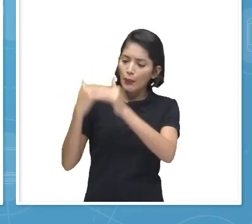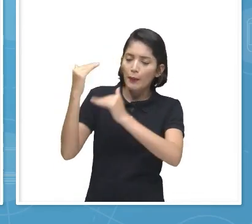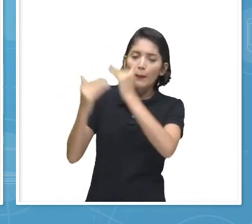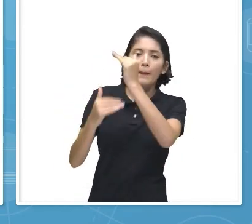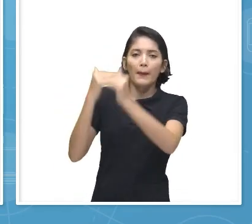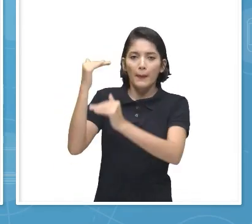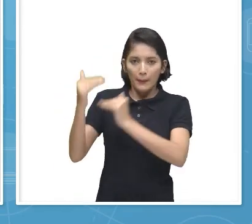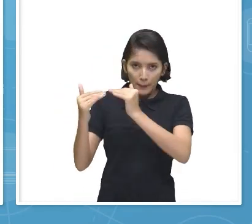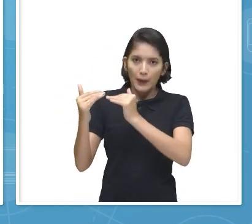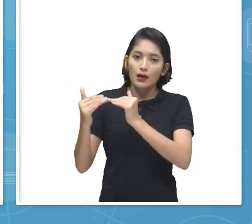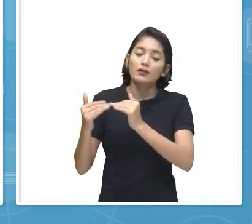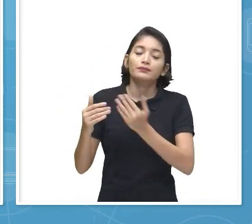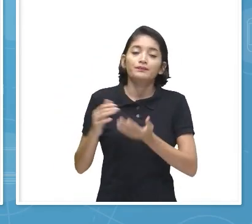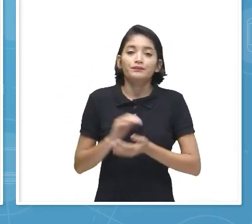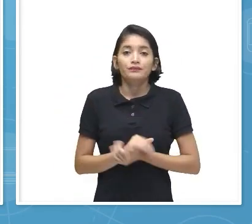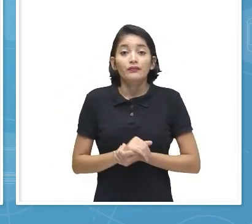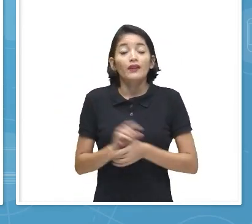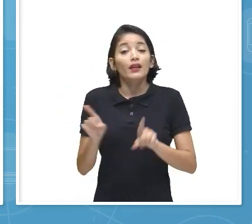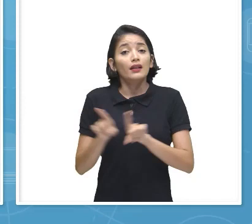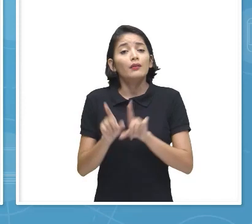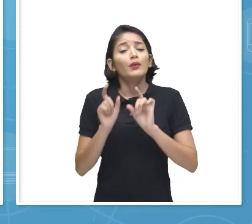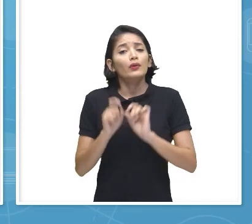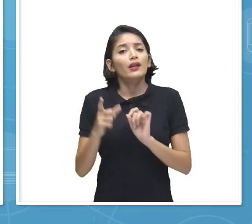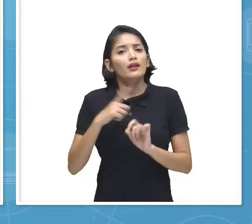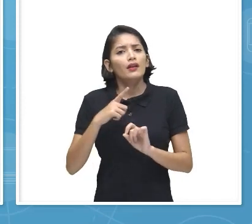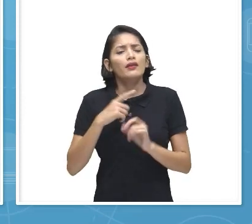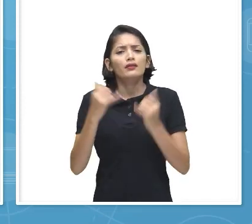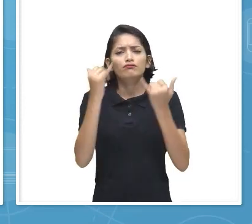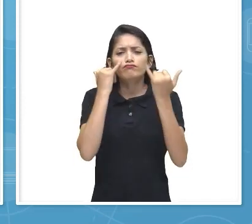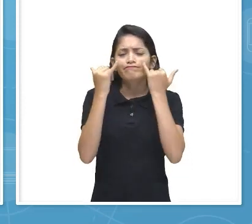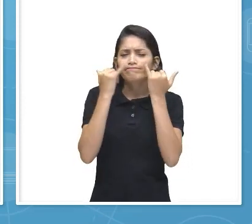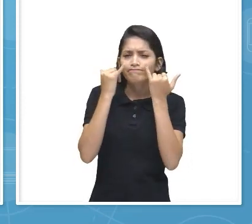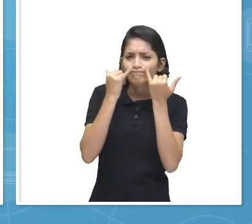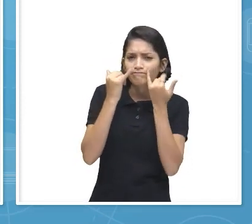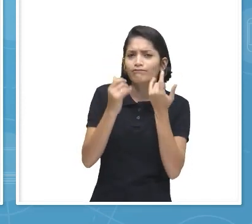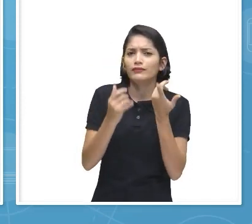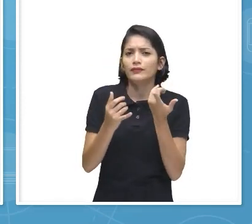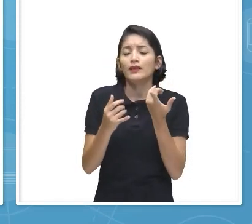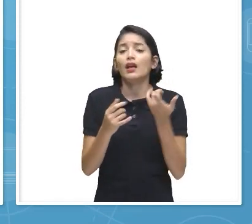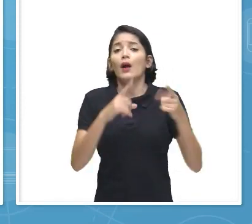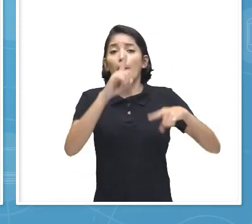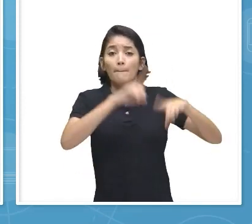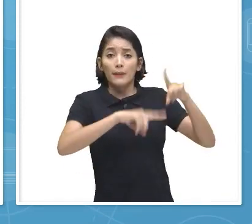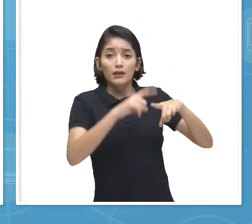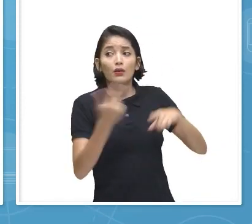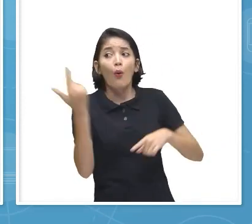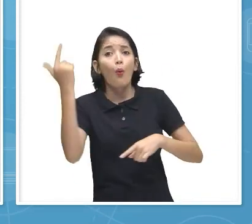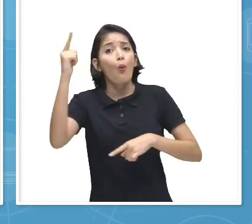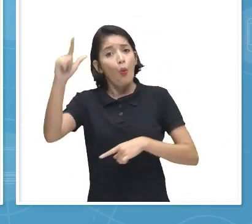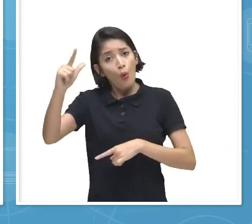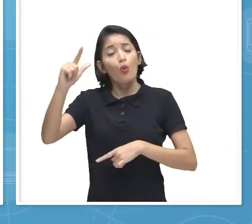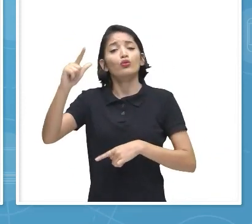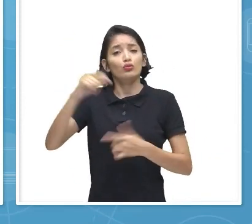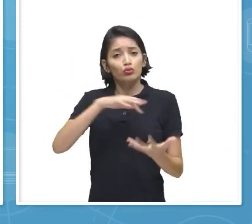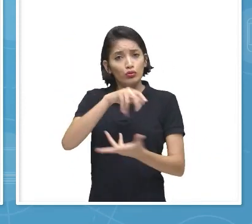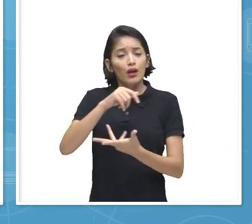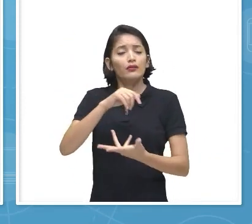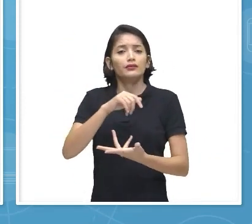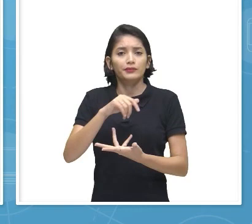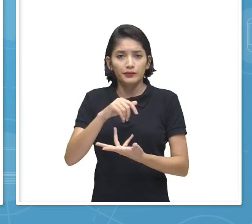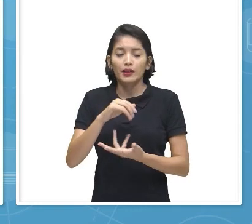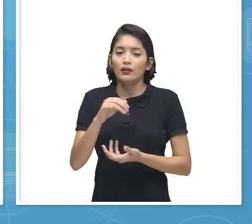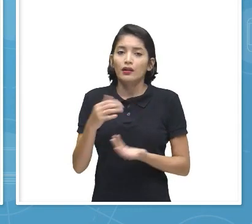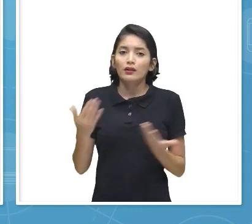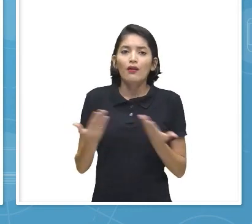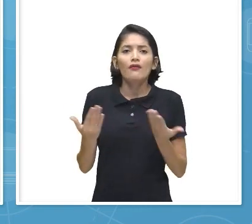durante a globalização, fez com que a gente tivesse acesso a informações, a mercadorias de outros lugares do mundo, né? Muita gente hoje